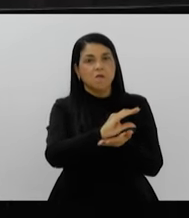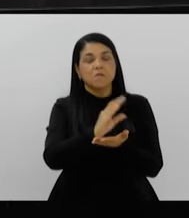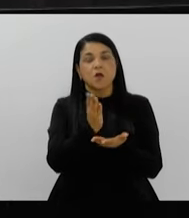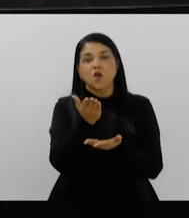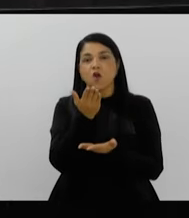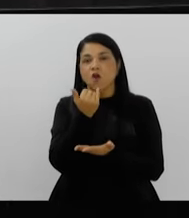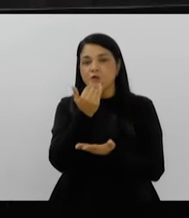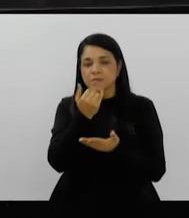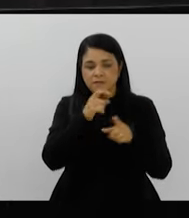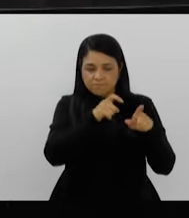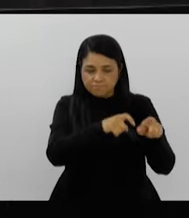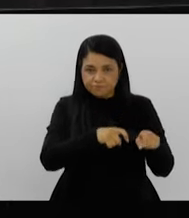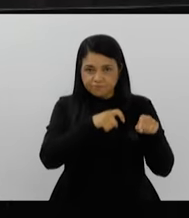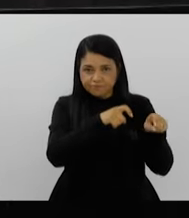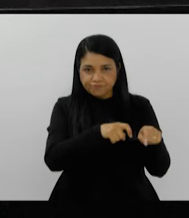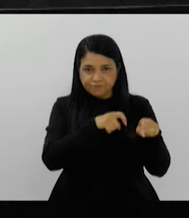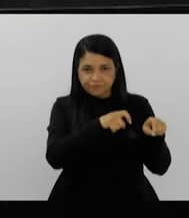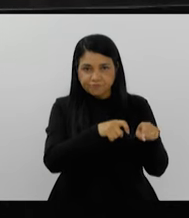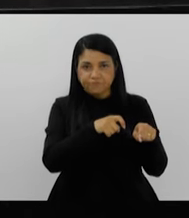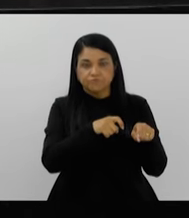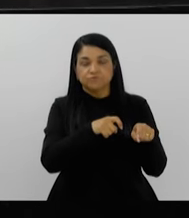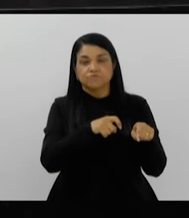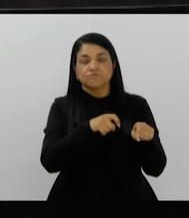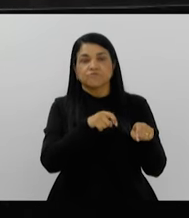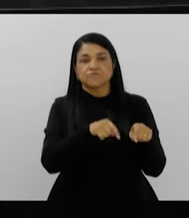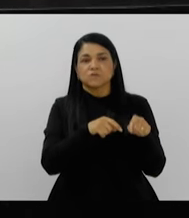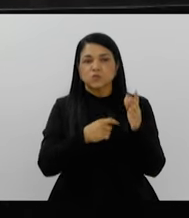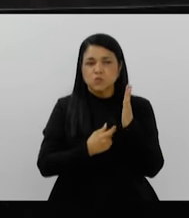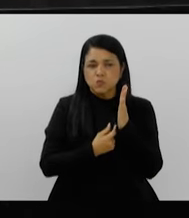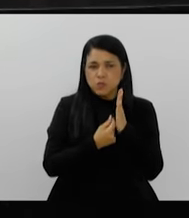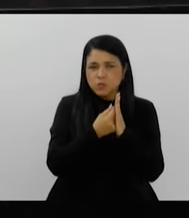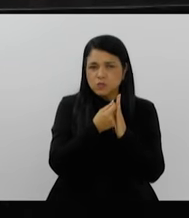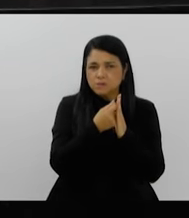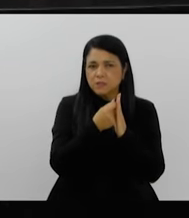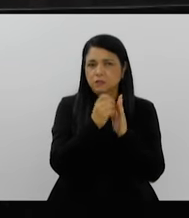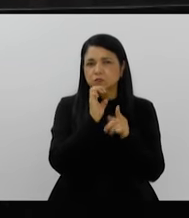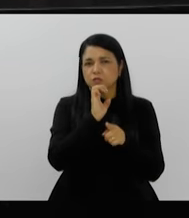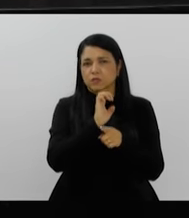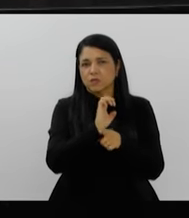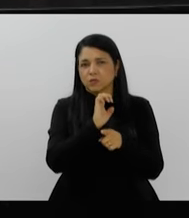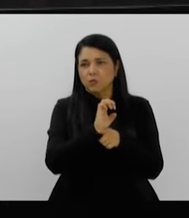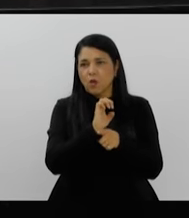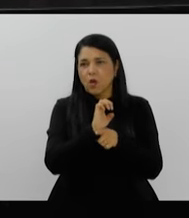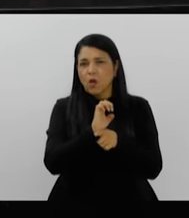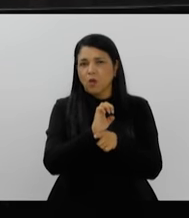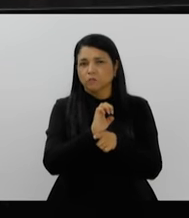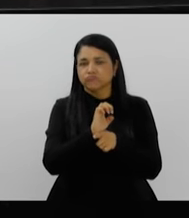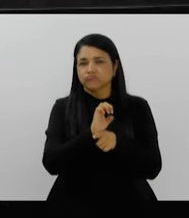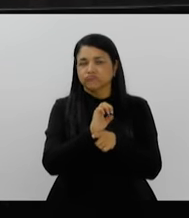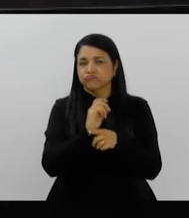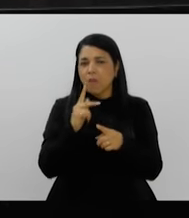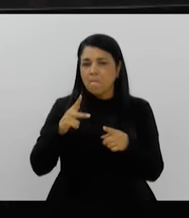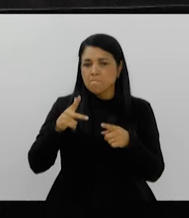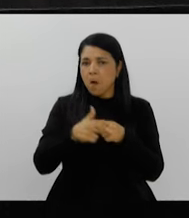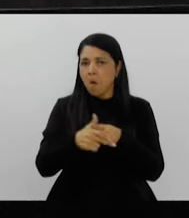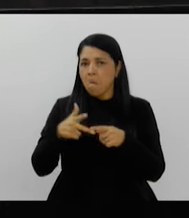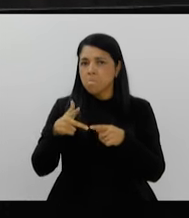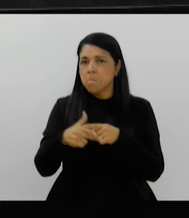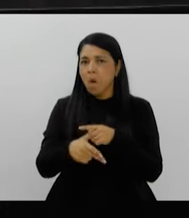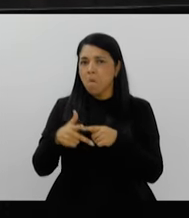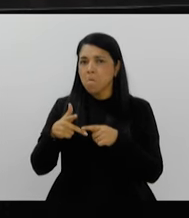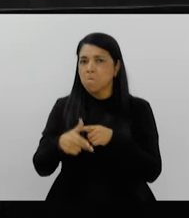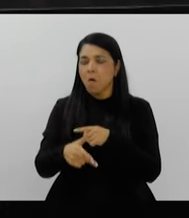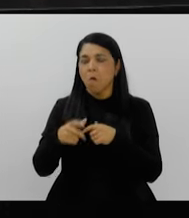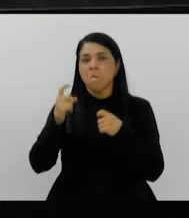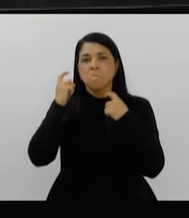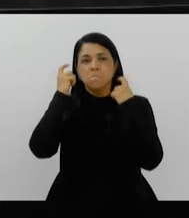comida no nosso Estado, no orçamento estadual, significativos cortes preocupam